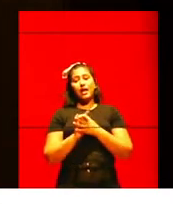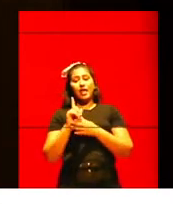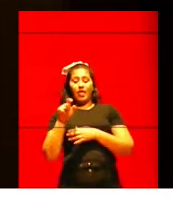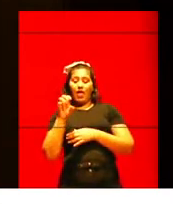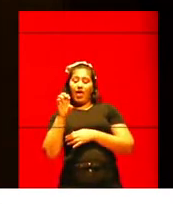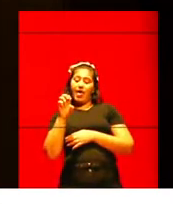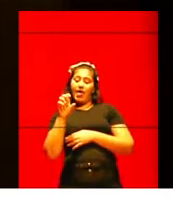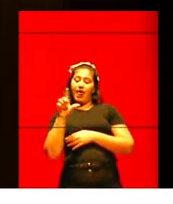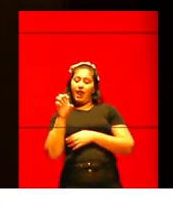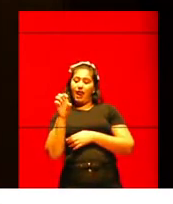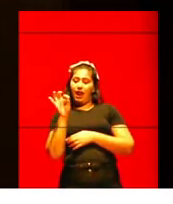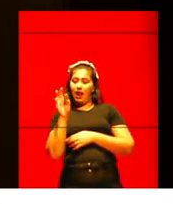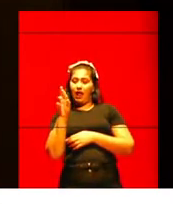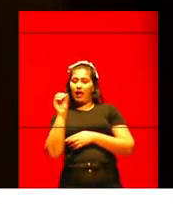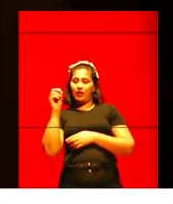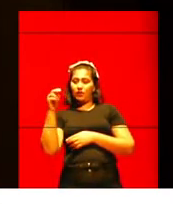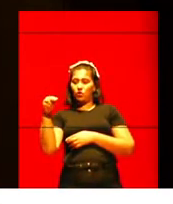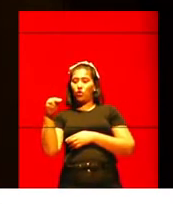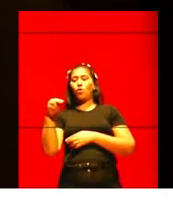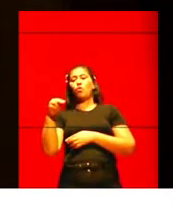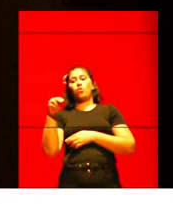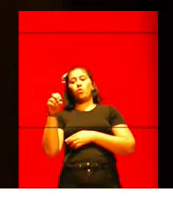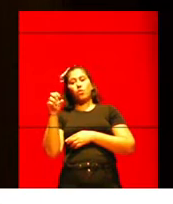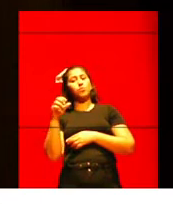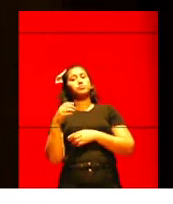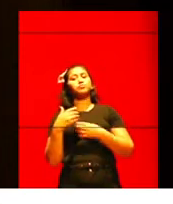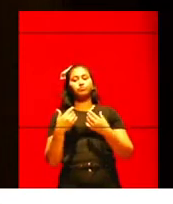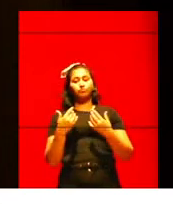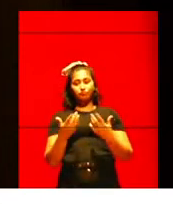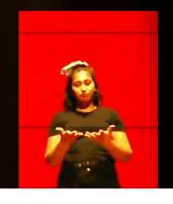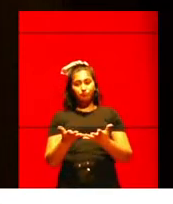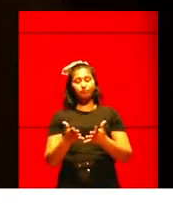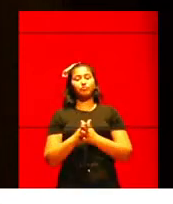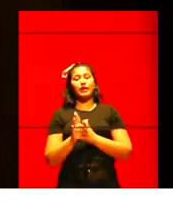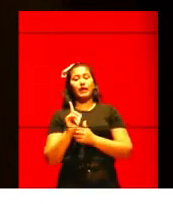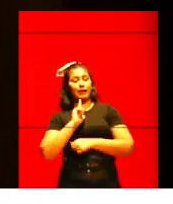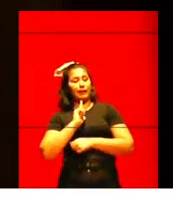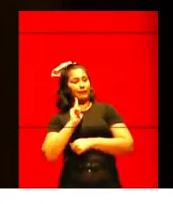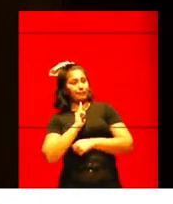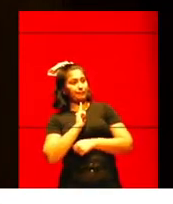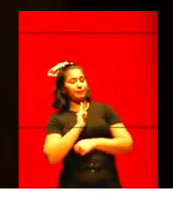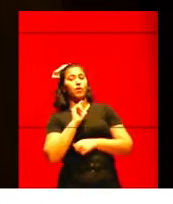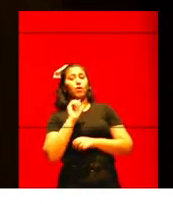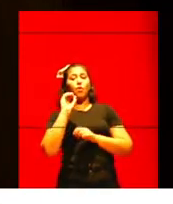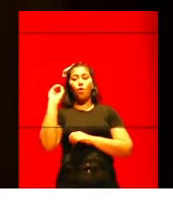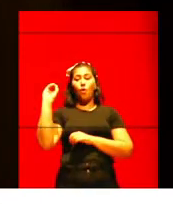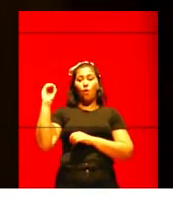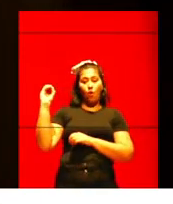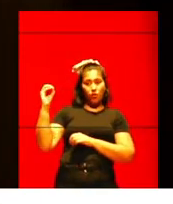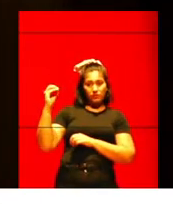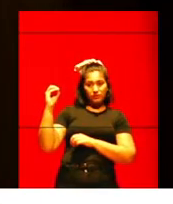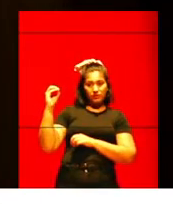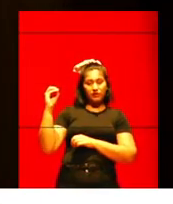muito comum aparecer como heteroátomo nas cadeias heterogêneas quem? Oxigênio e